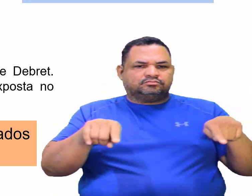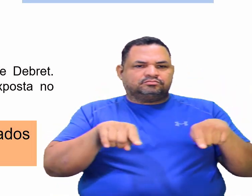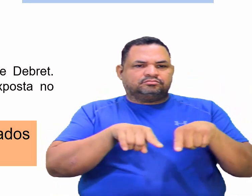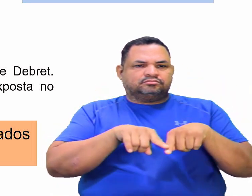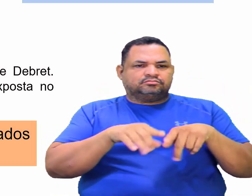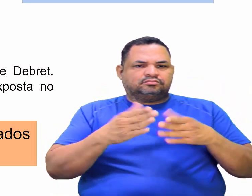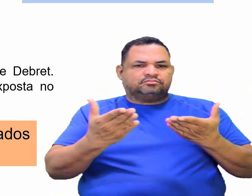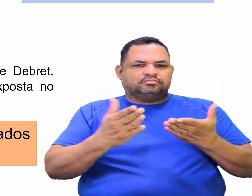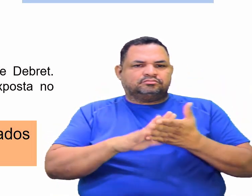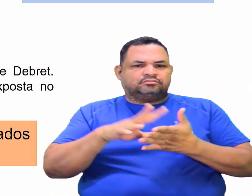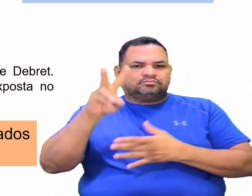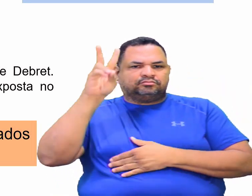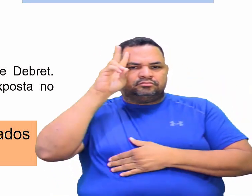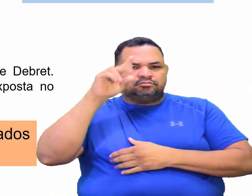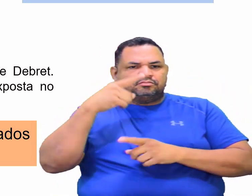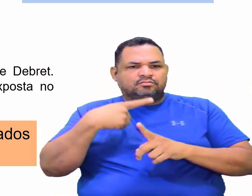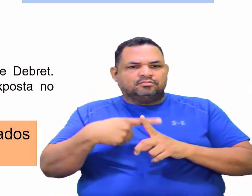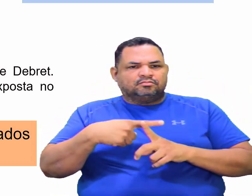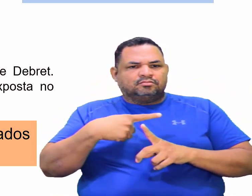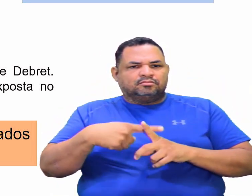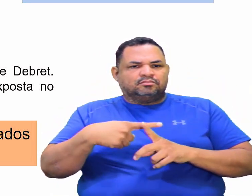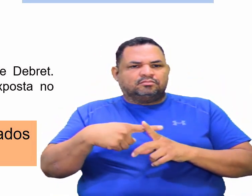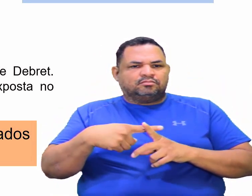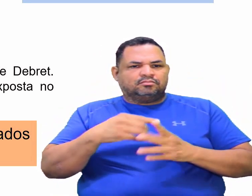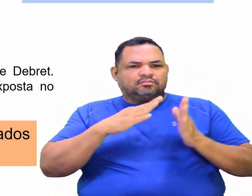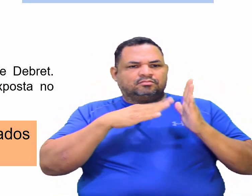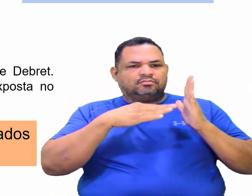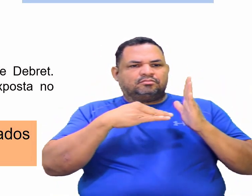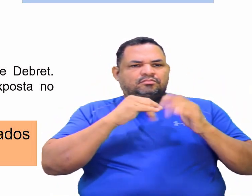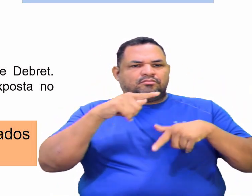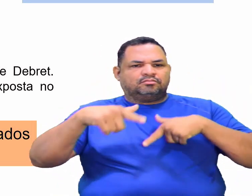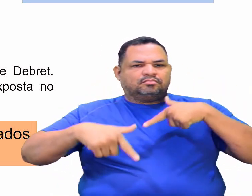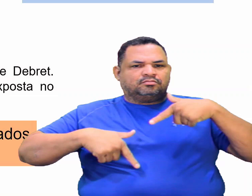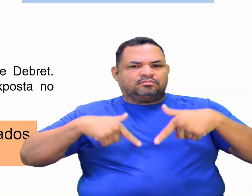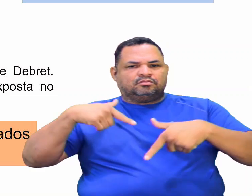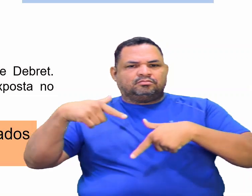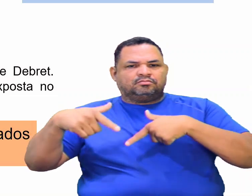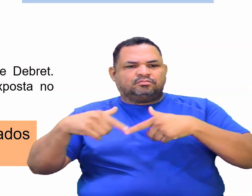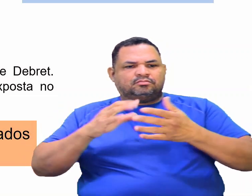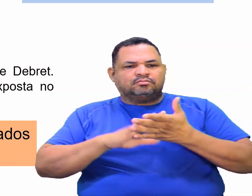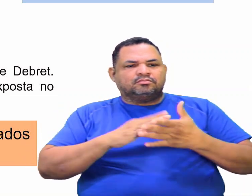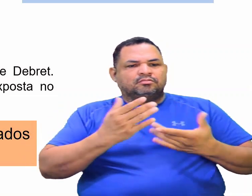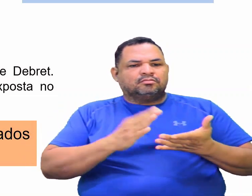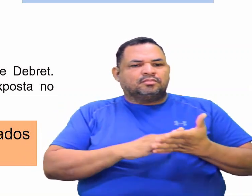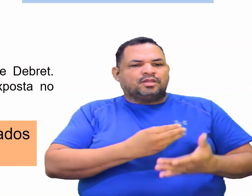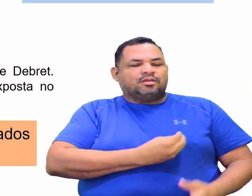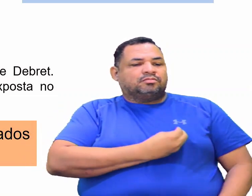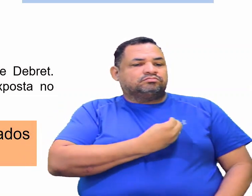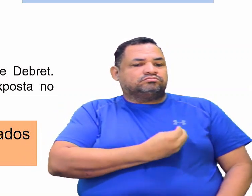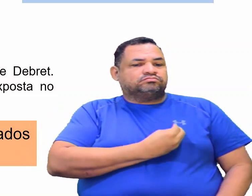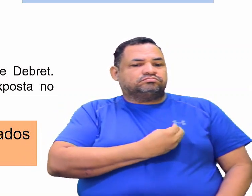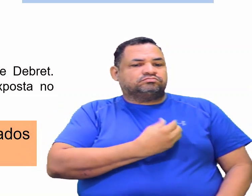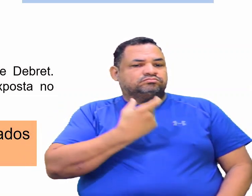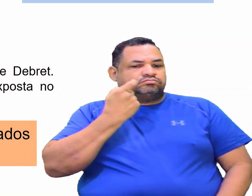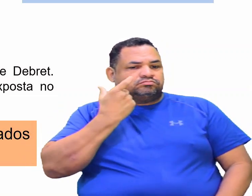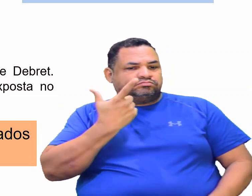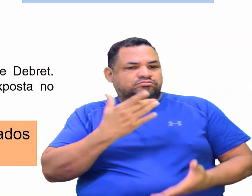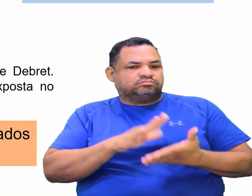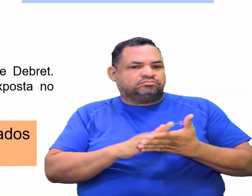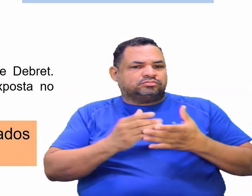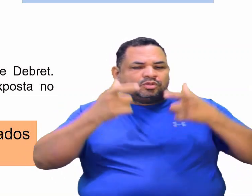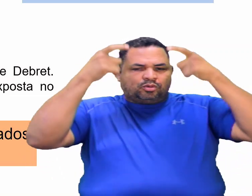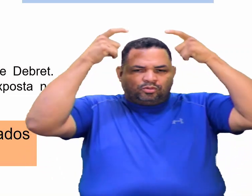considerados históricos por os pintores trabalhavam momentos históricos né momentos de